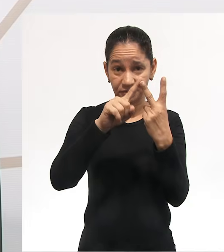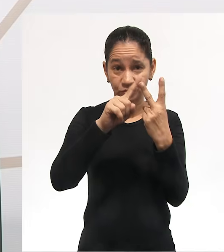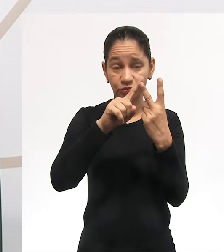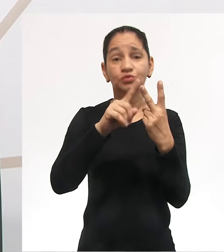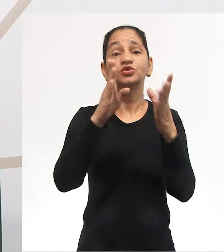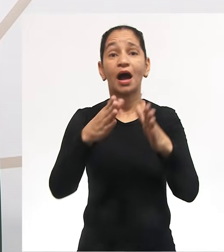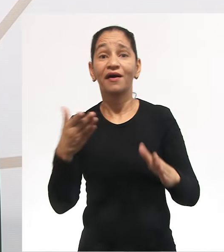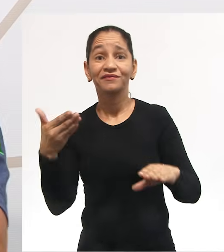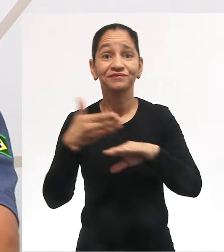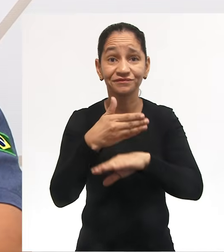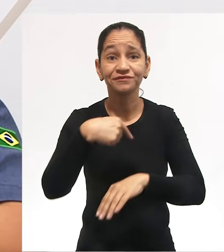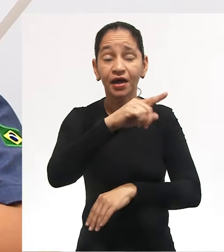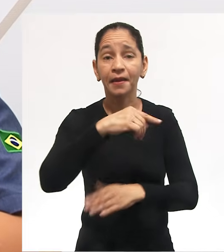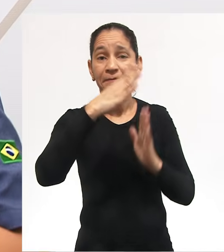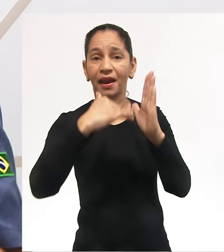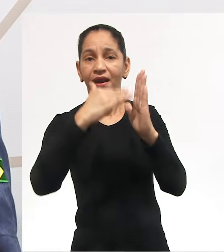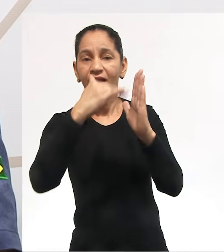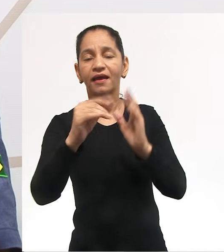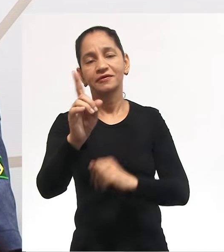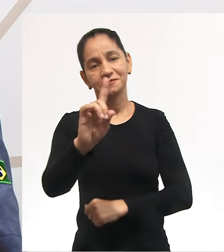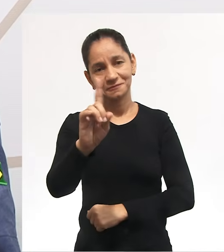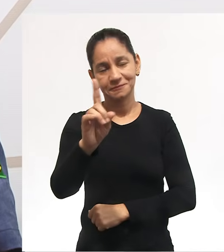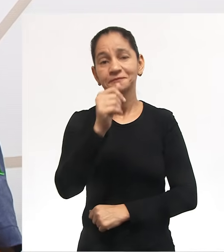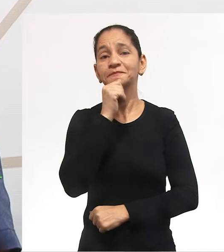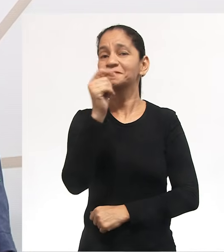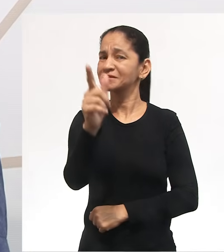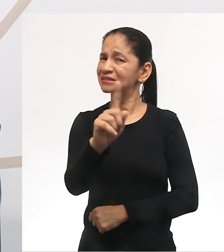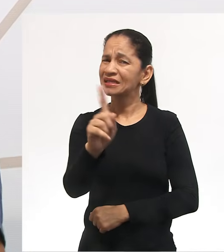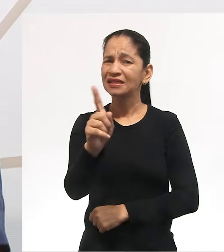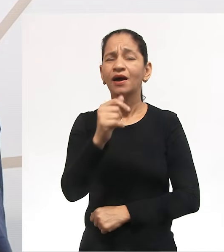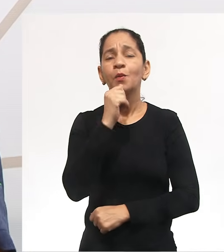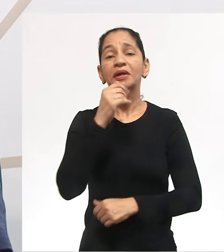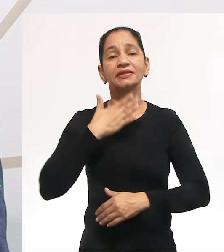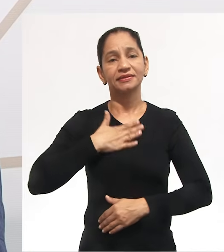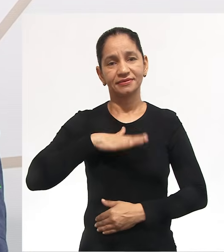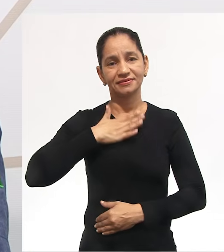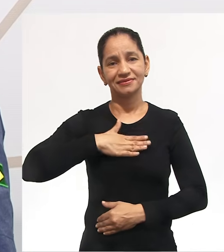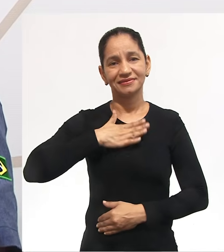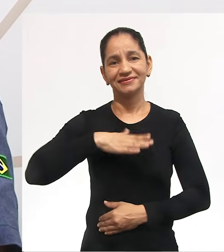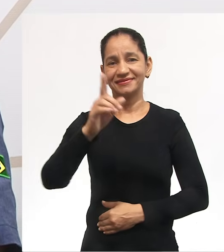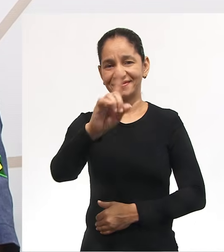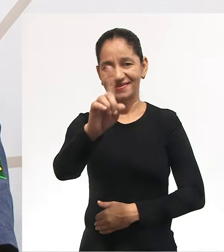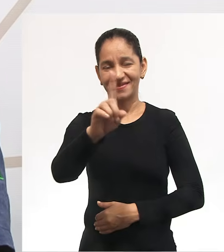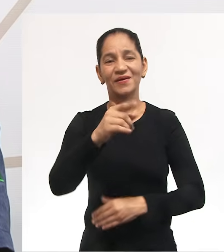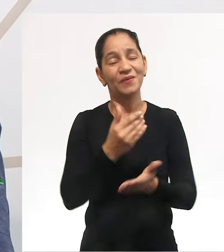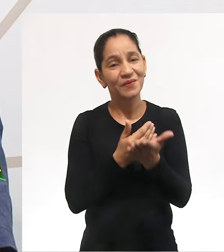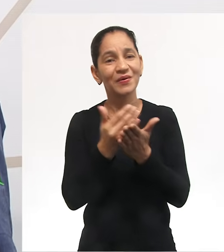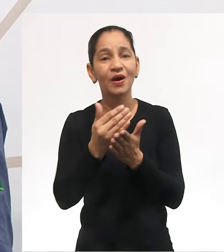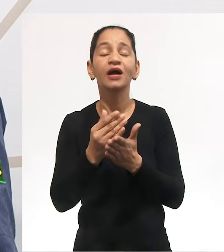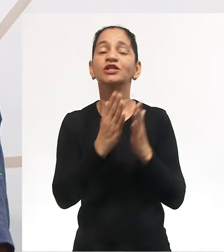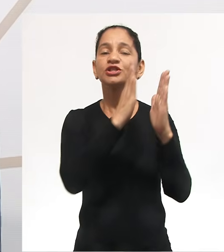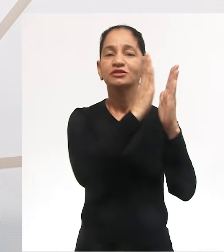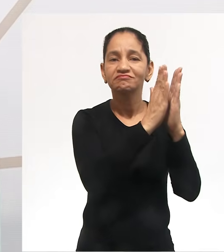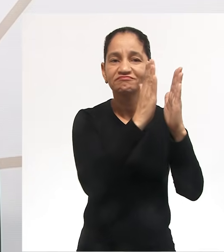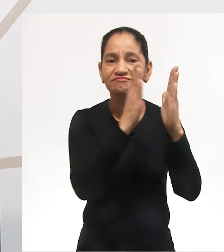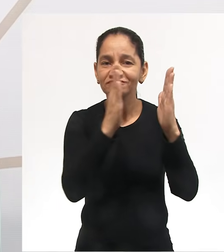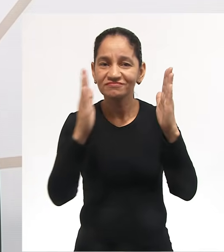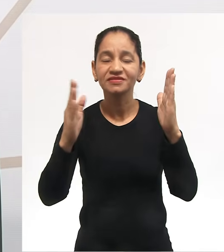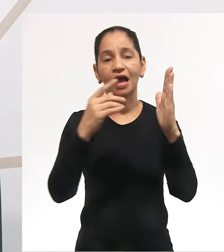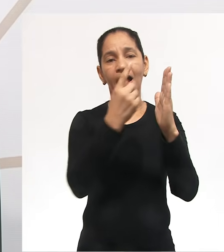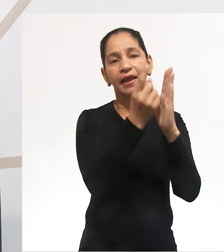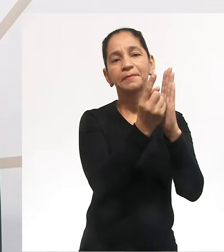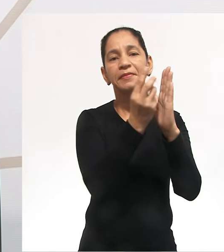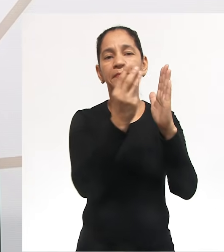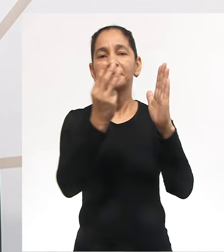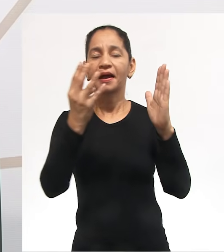gente misturava, fazia a mistura das cores. Então, elas já iam ali, já queriam logo pintar. Algumas maiores, né? As maiores iam, não, tia, vamos logo